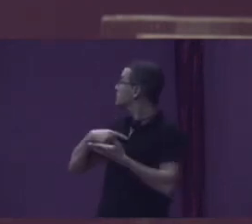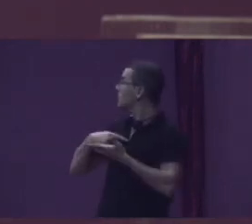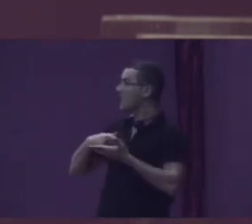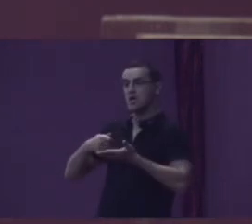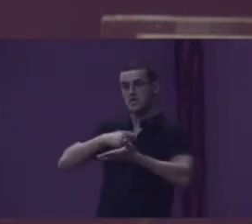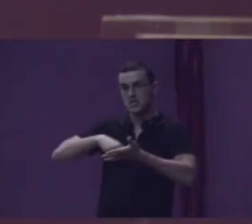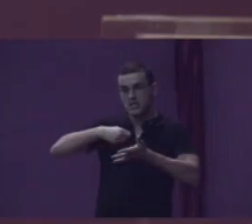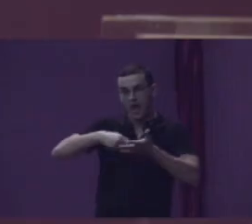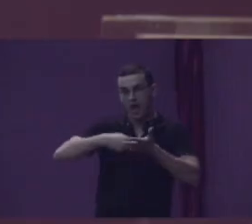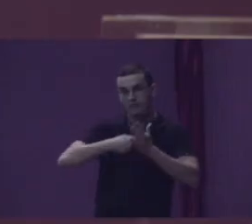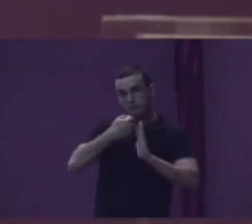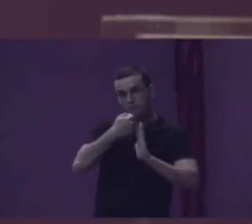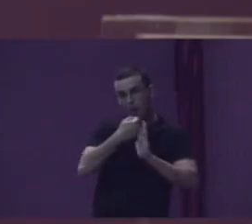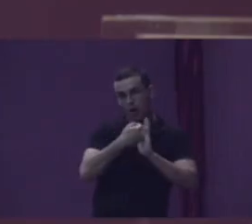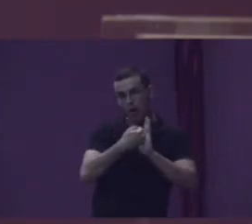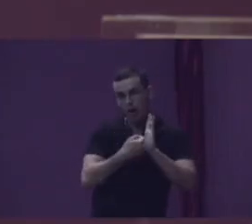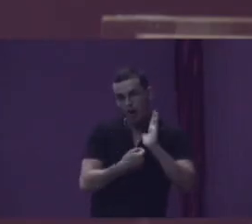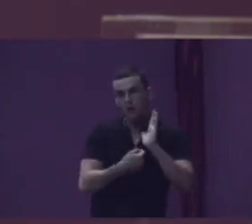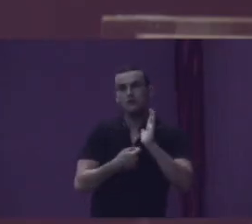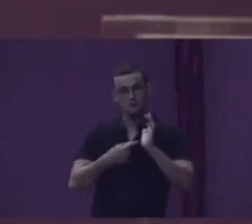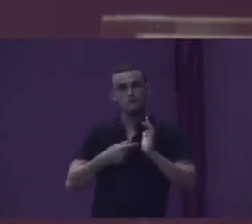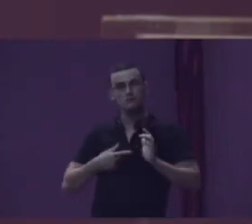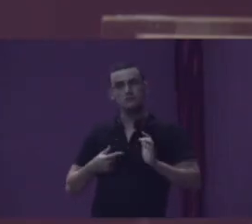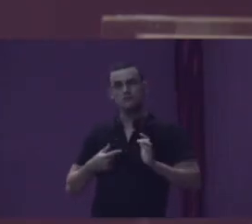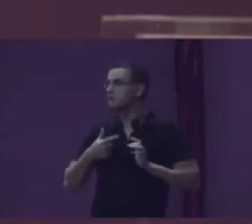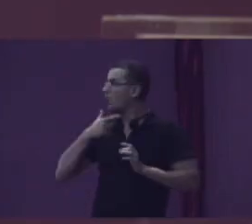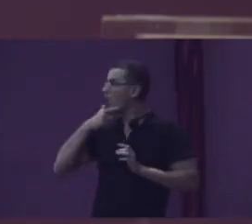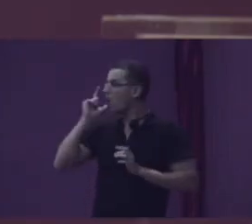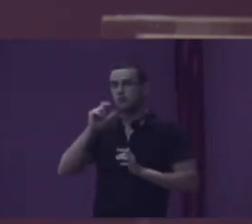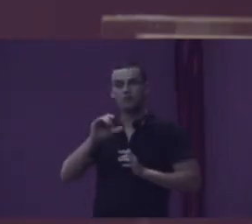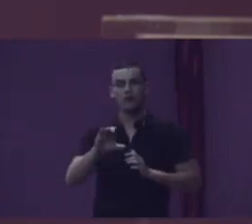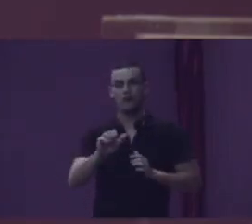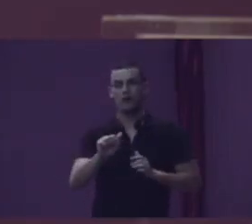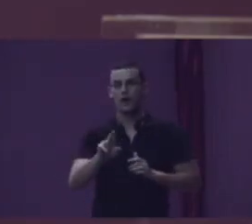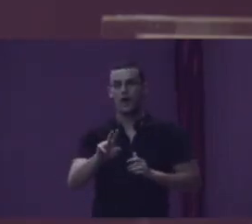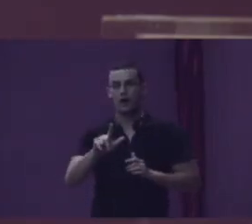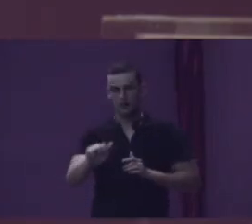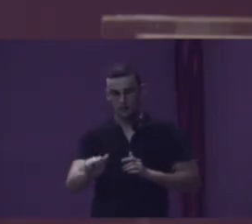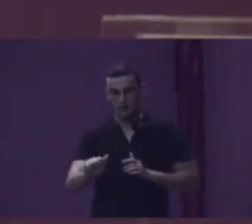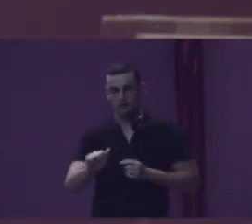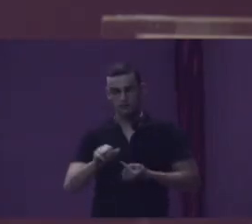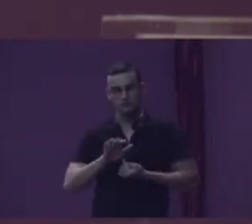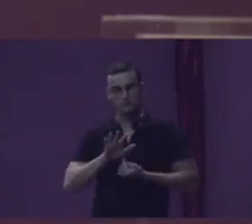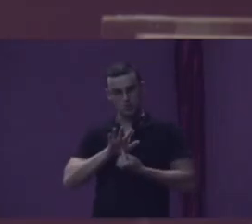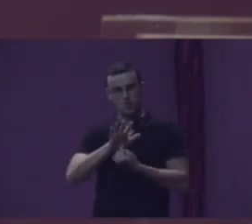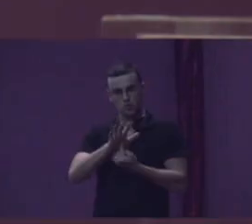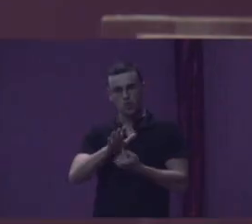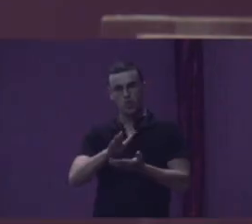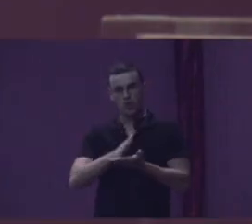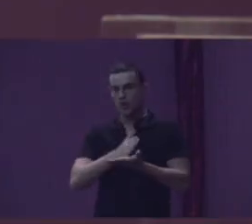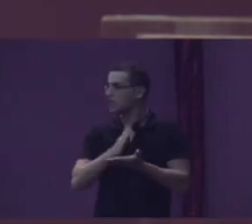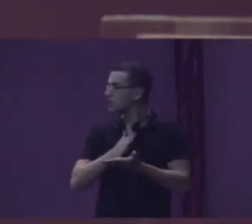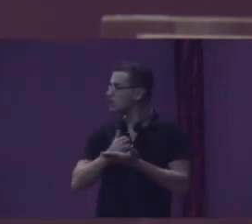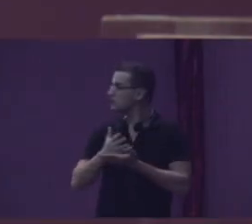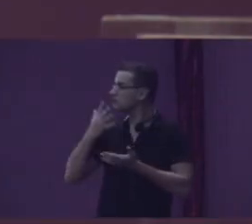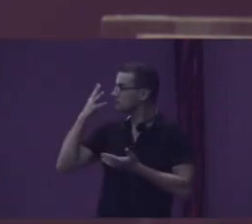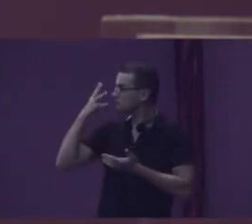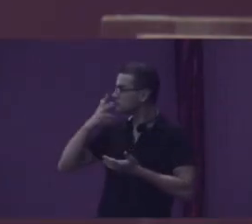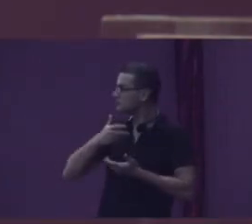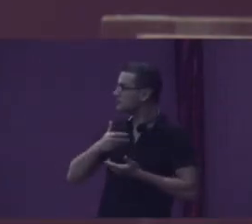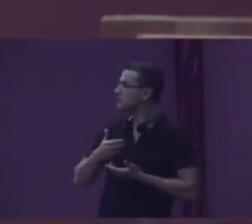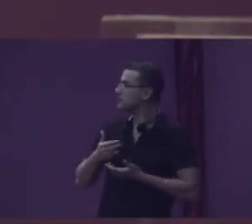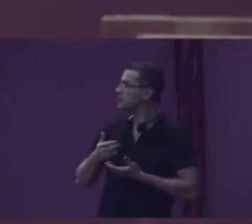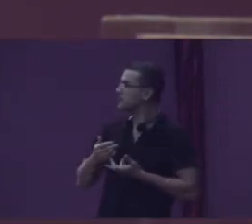isso, ontem Carla mostrou que a monitoring da criança,